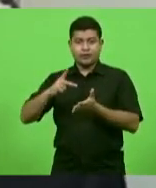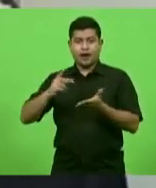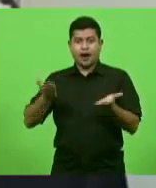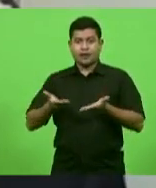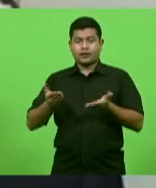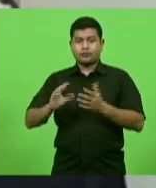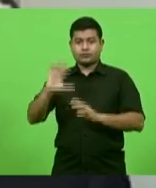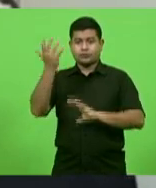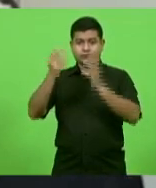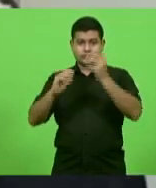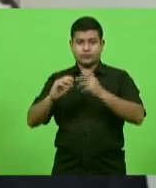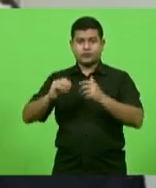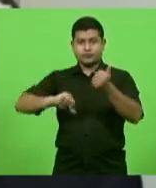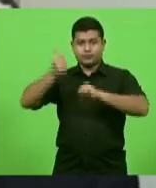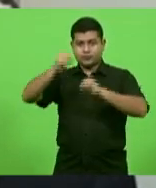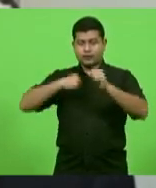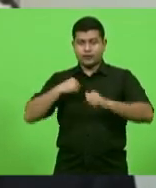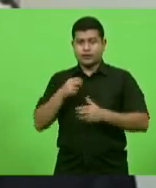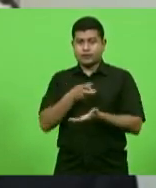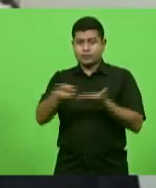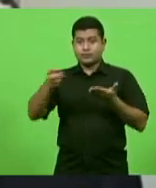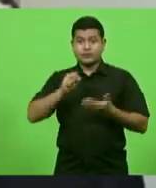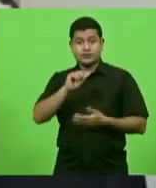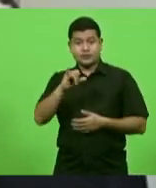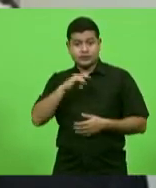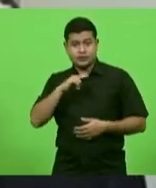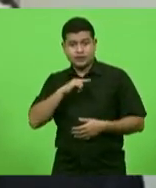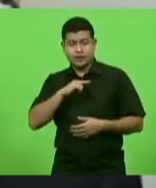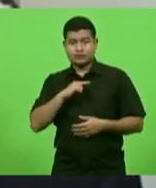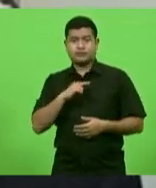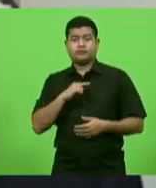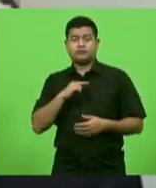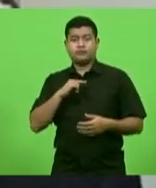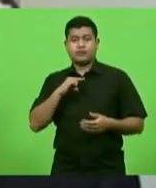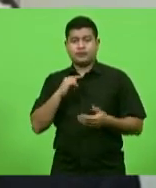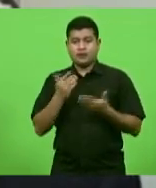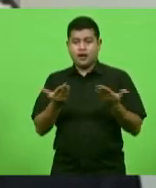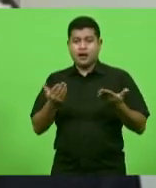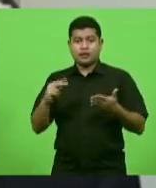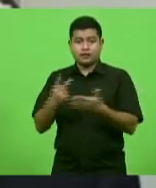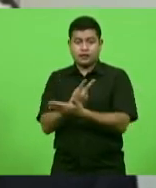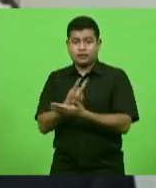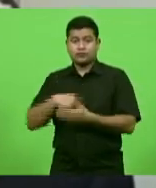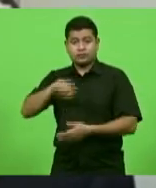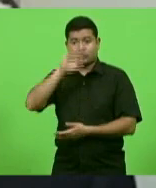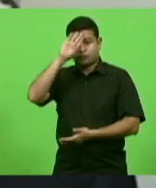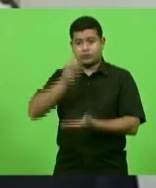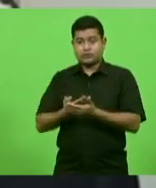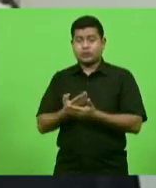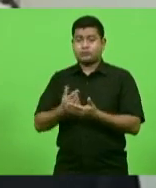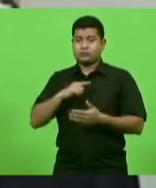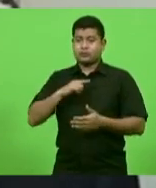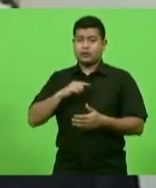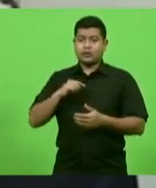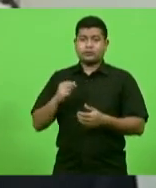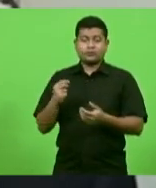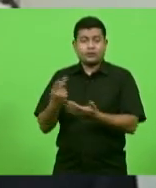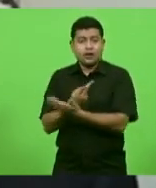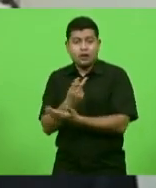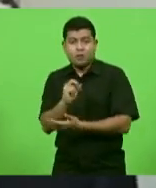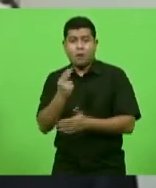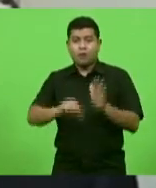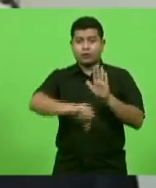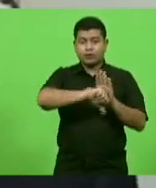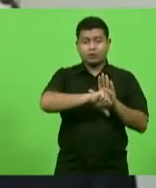vídeo se ocorreram ilícitos e acreditamos na possibilidade de ter ocorrido irregularidades ou crimes não podem